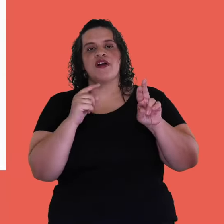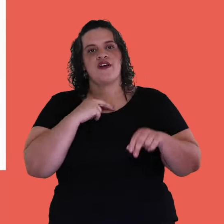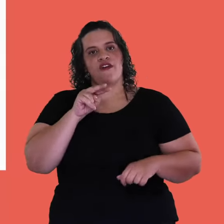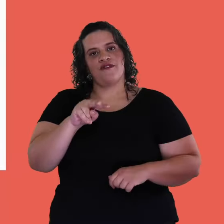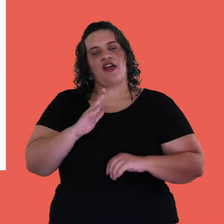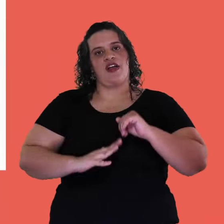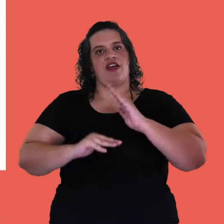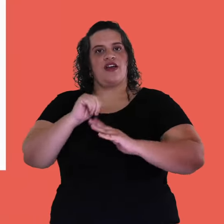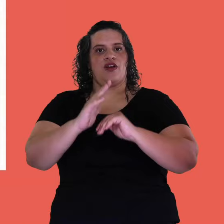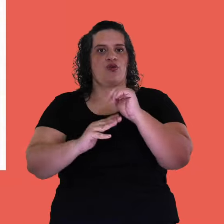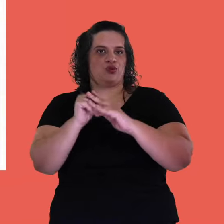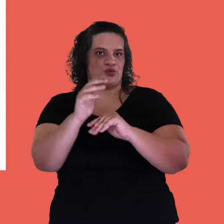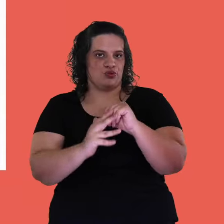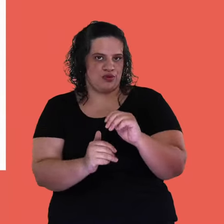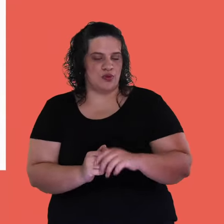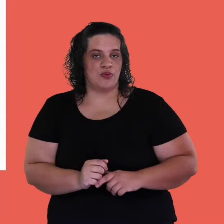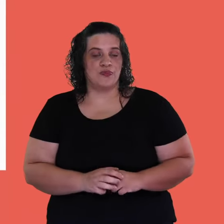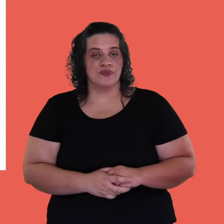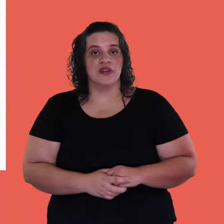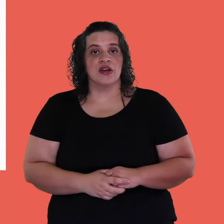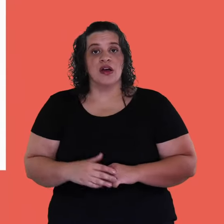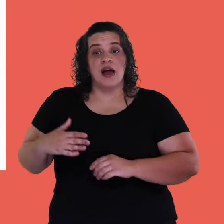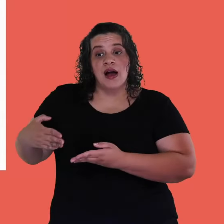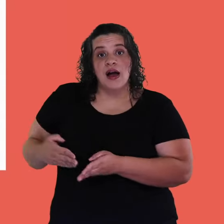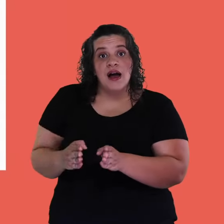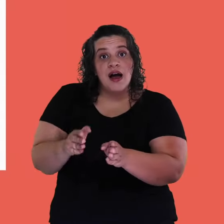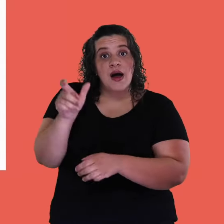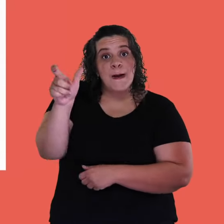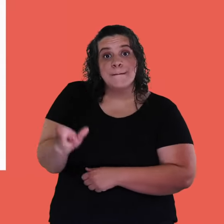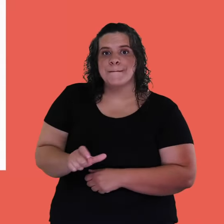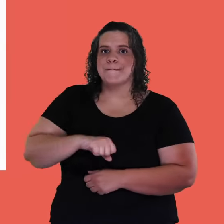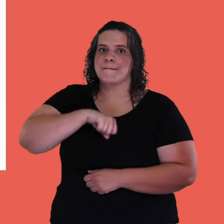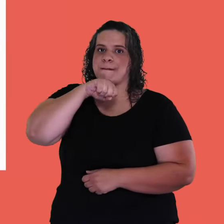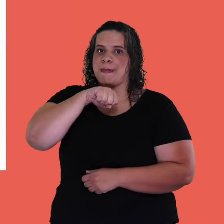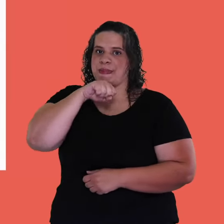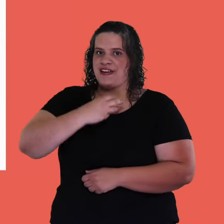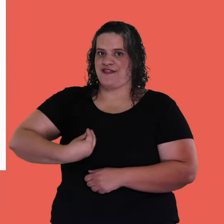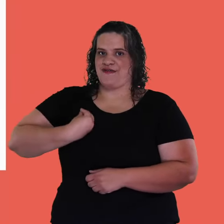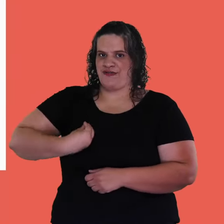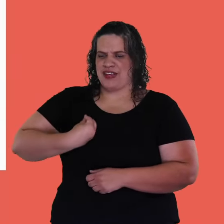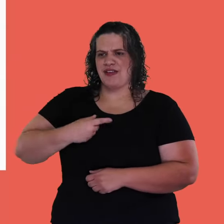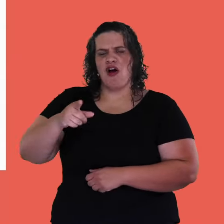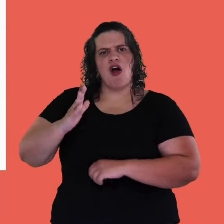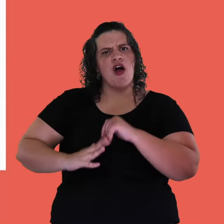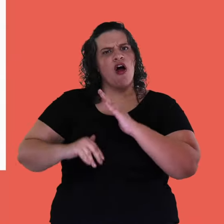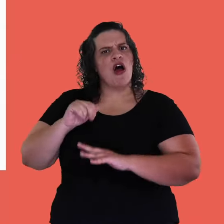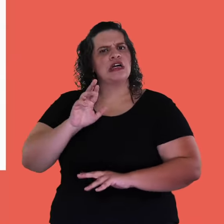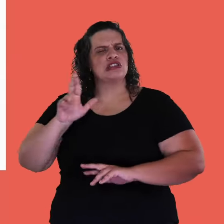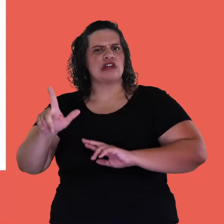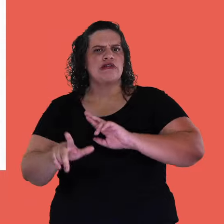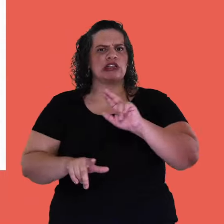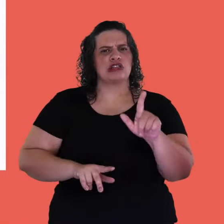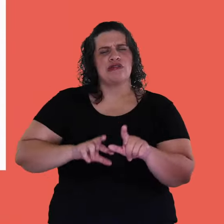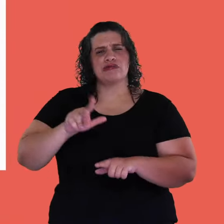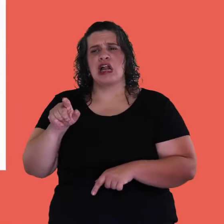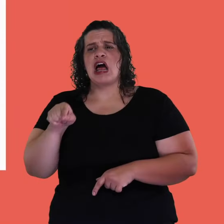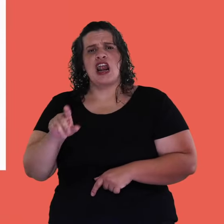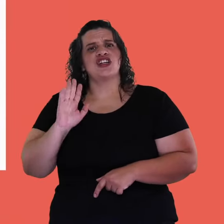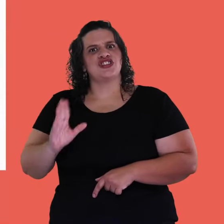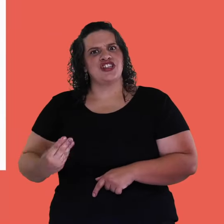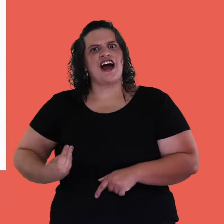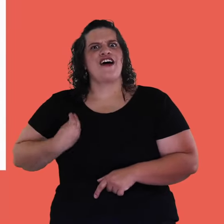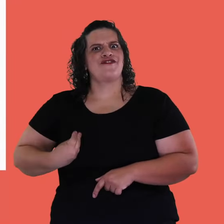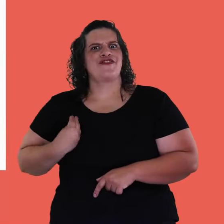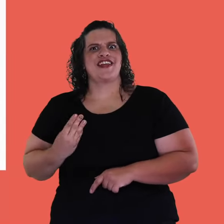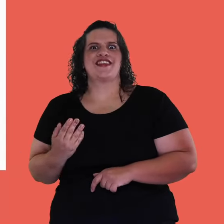a construção da minha mãe. Então, a trajetória de vida da minha mãe, ela sempre fez muitas coisas diferentes. Ela já passou